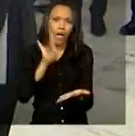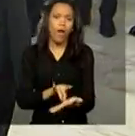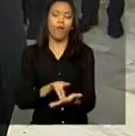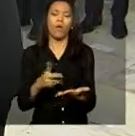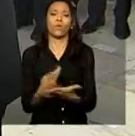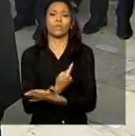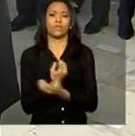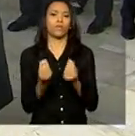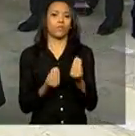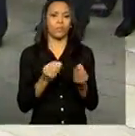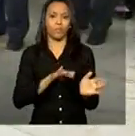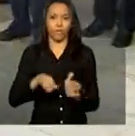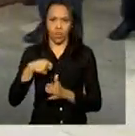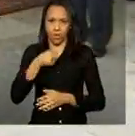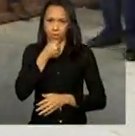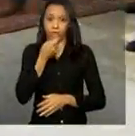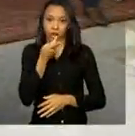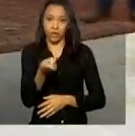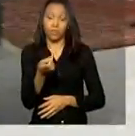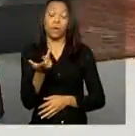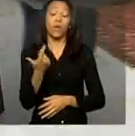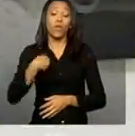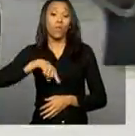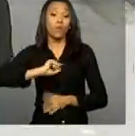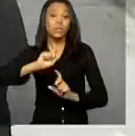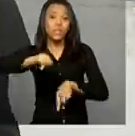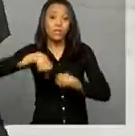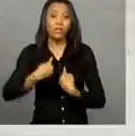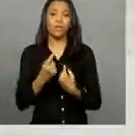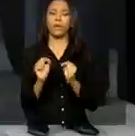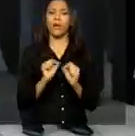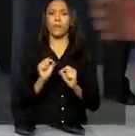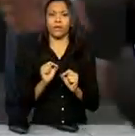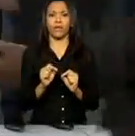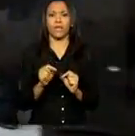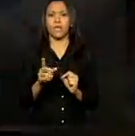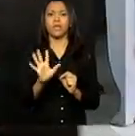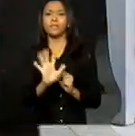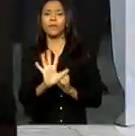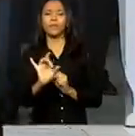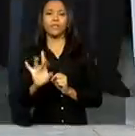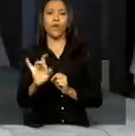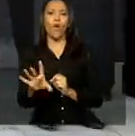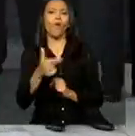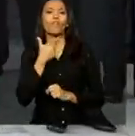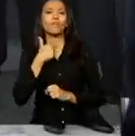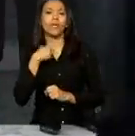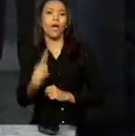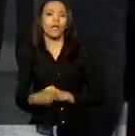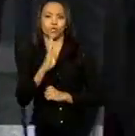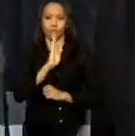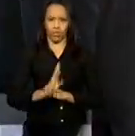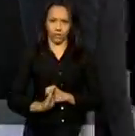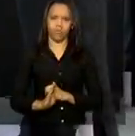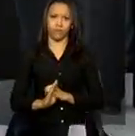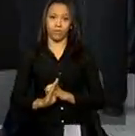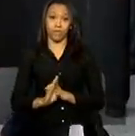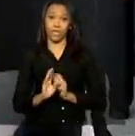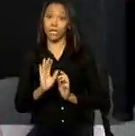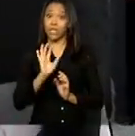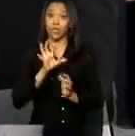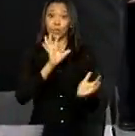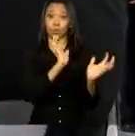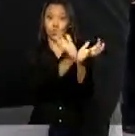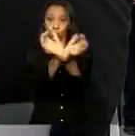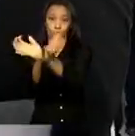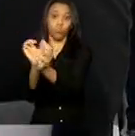Na verdade, o que nós temos como grande desafio é o fato de que não cabe apenas a vontade do Brasil que os organismos mudem.